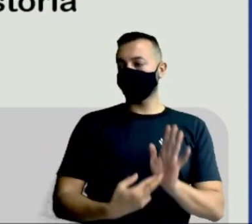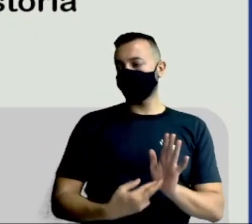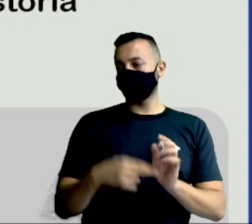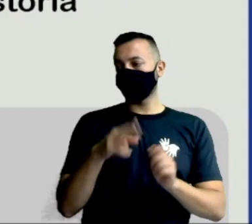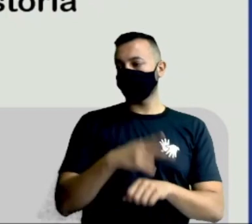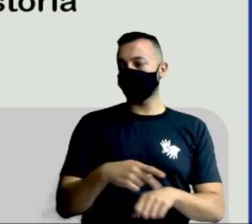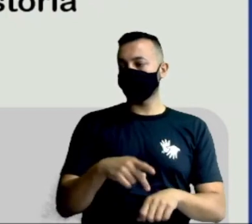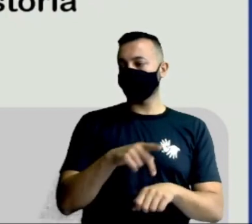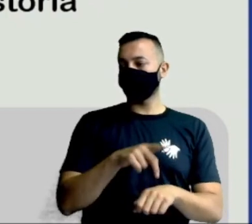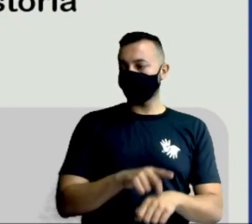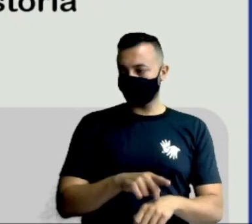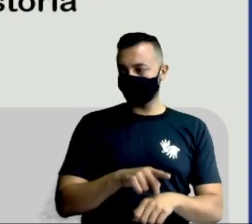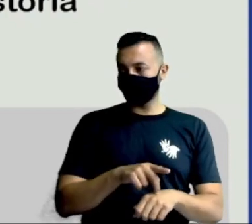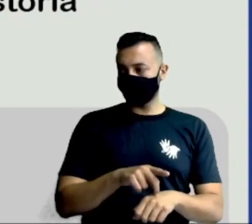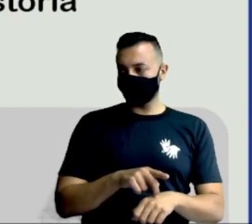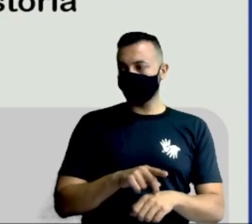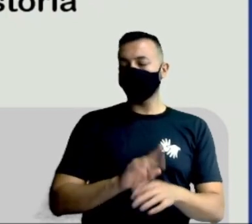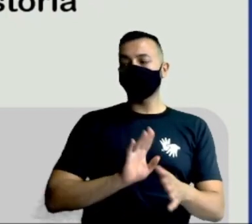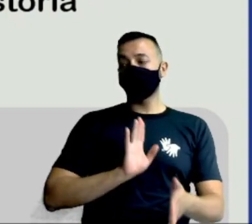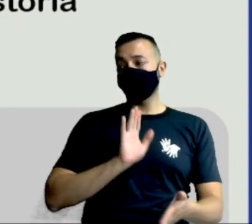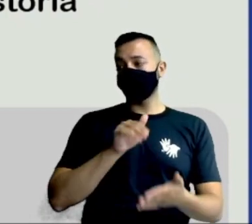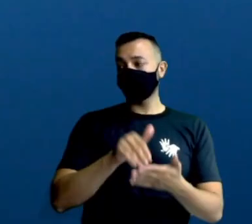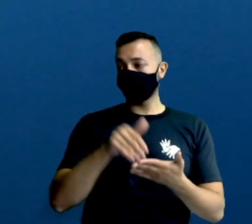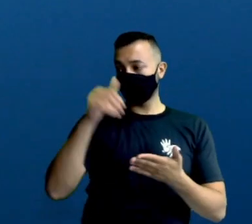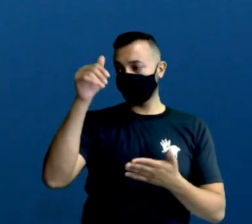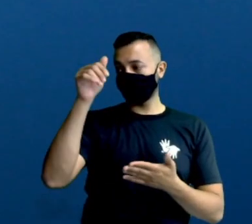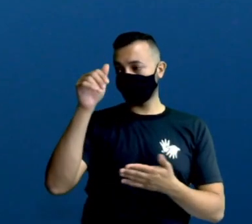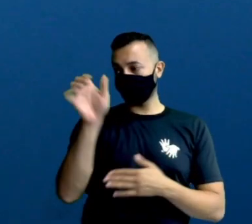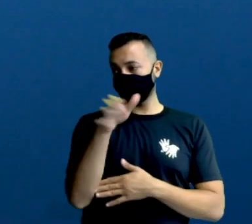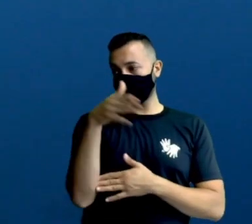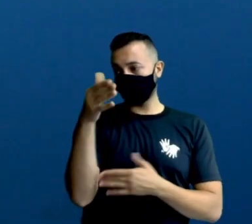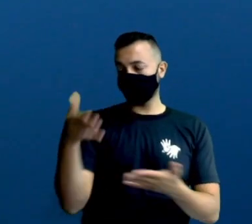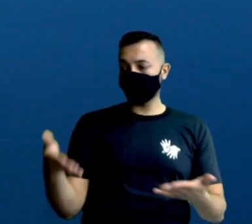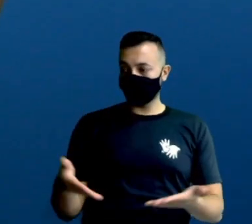o nosso país, né, até chegar na nossa bandeira atual.